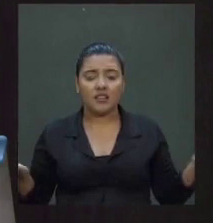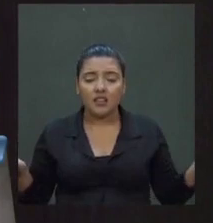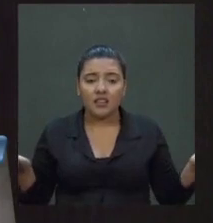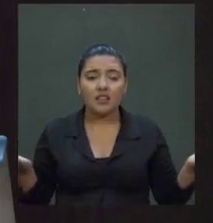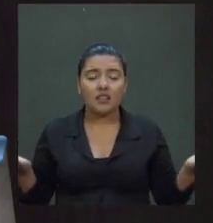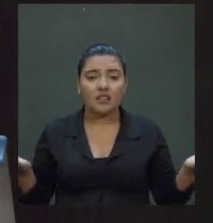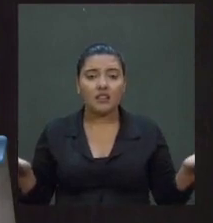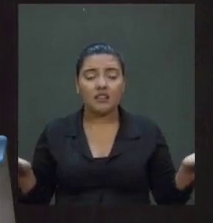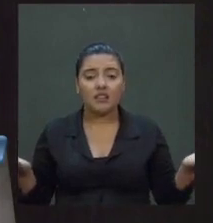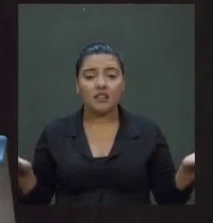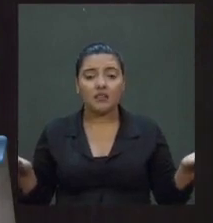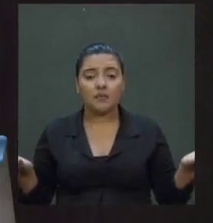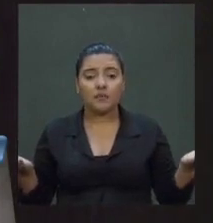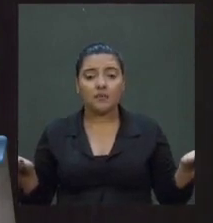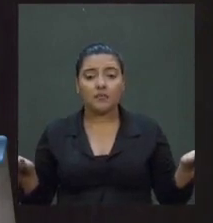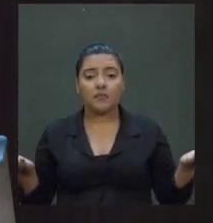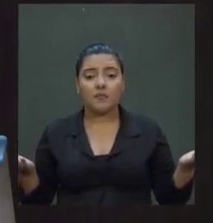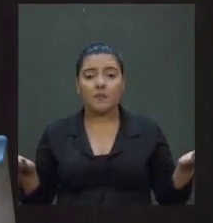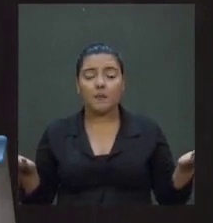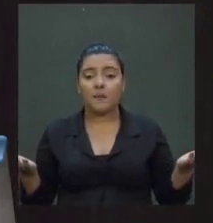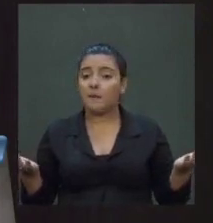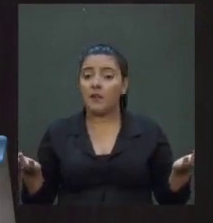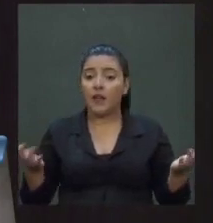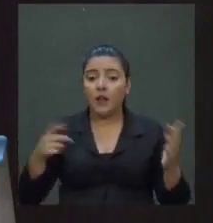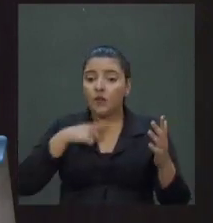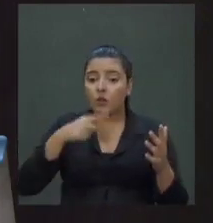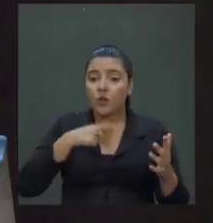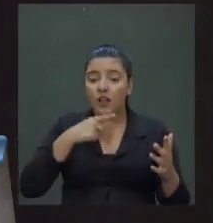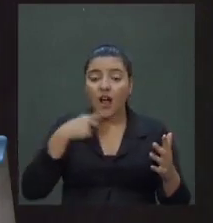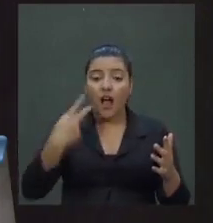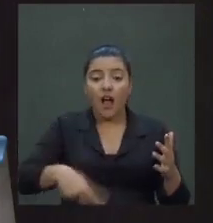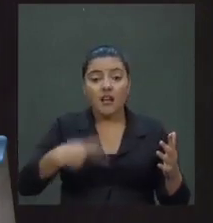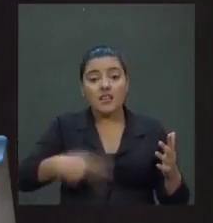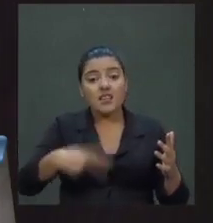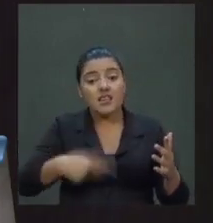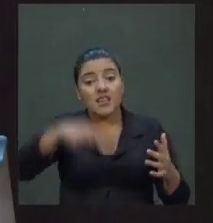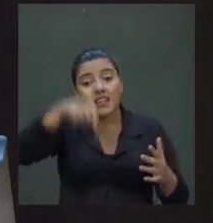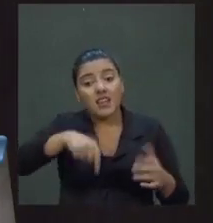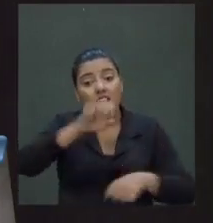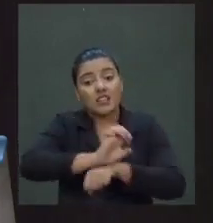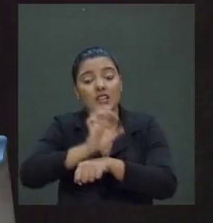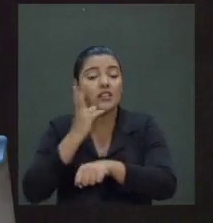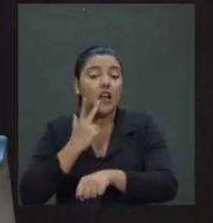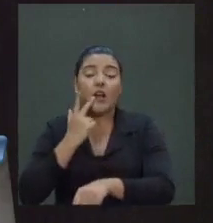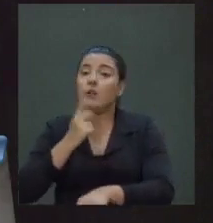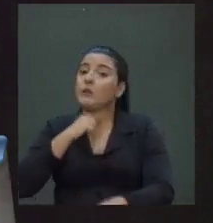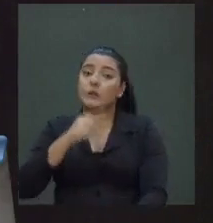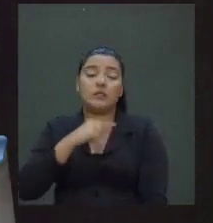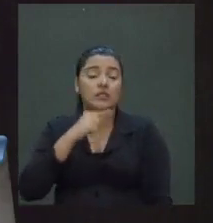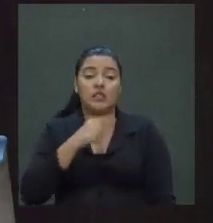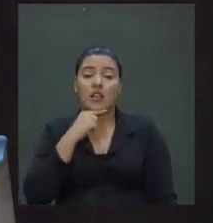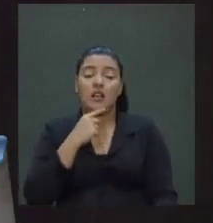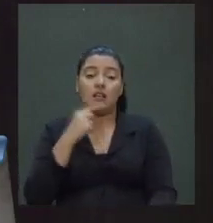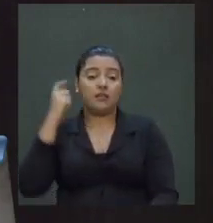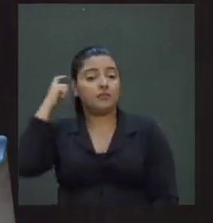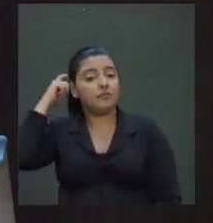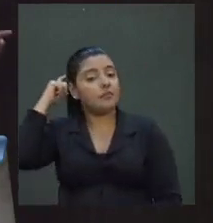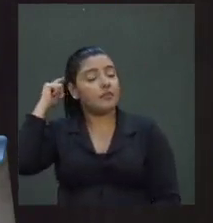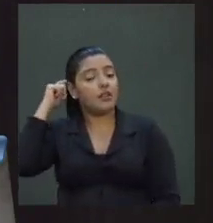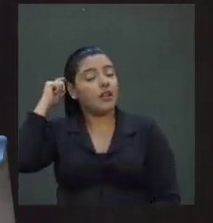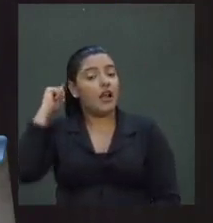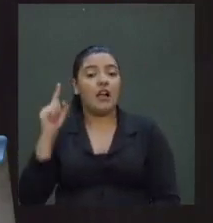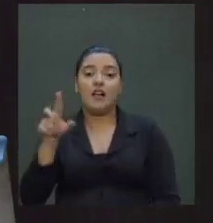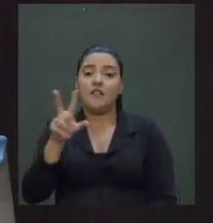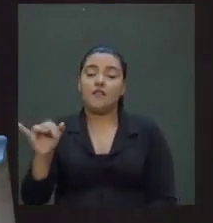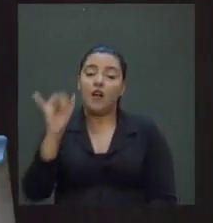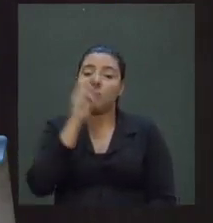Na verdade, não teria sentido em nenhum lugar do planeta, mas não tem sentido, sobretudo, aqui no estado do Ceará. Alguns vão dizer, mas essa